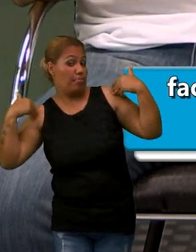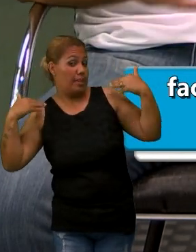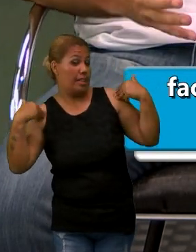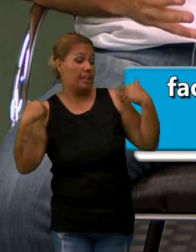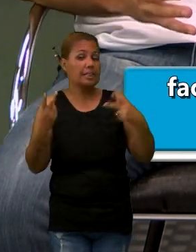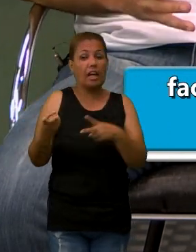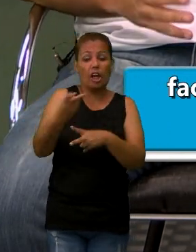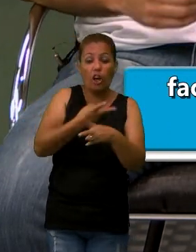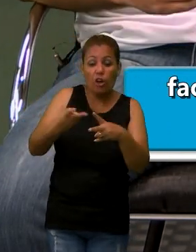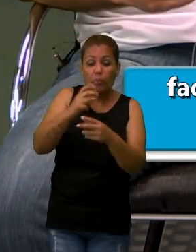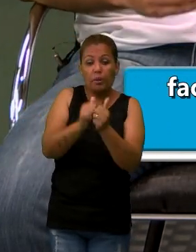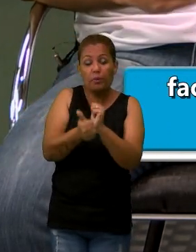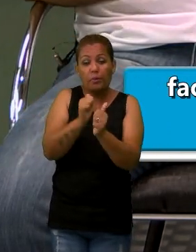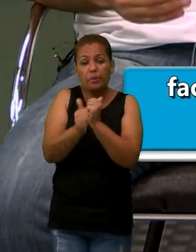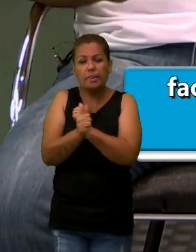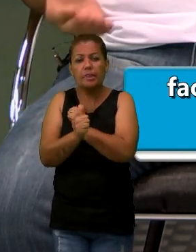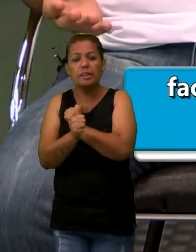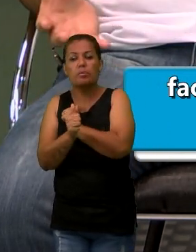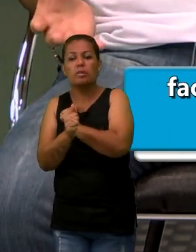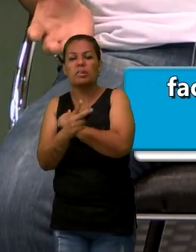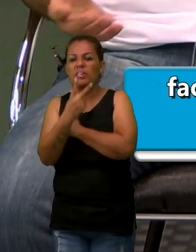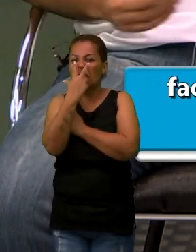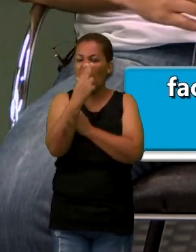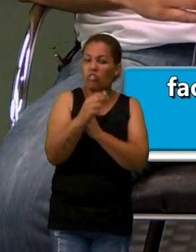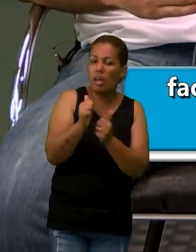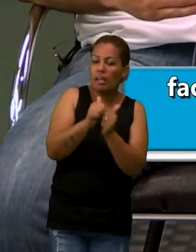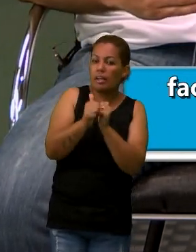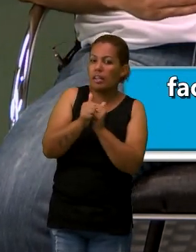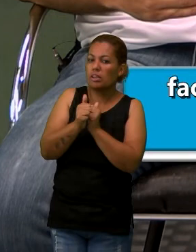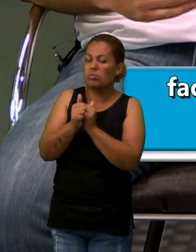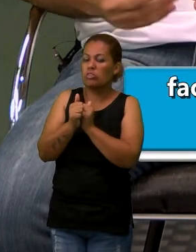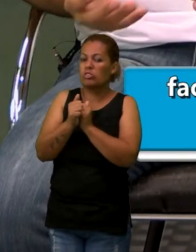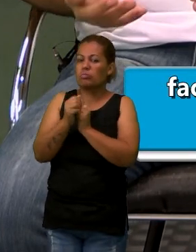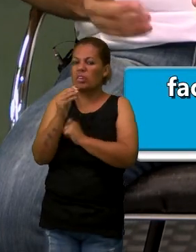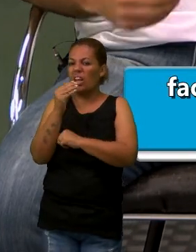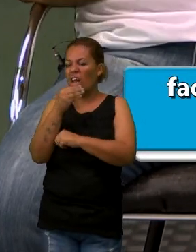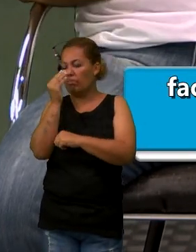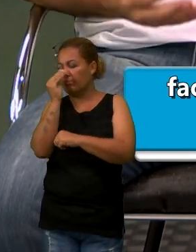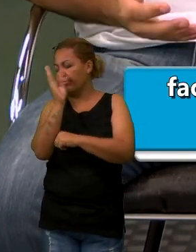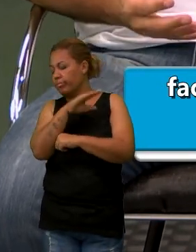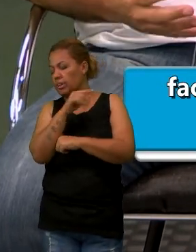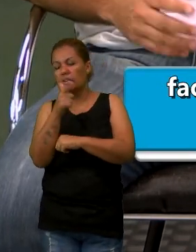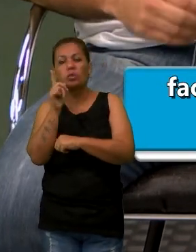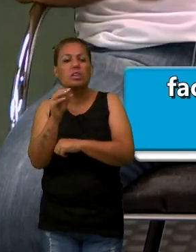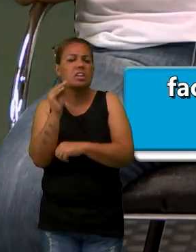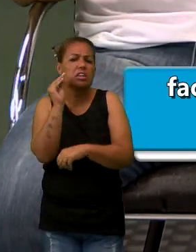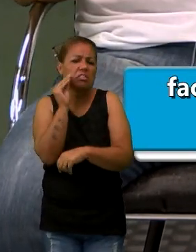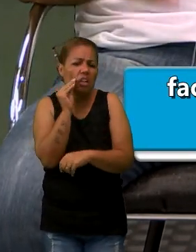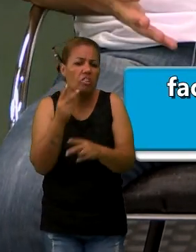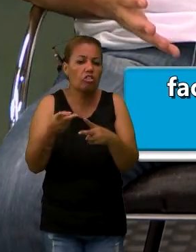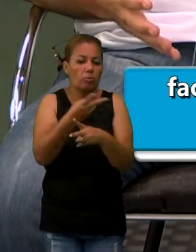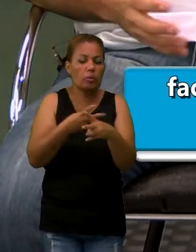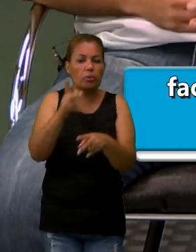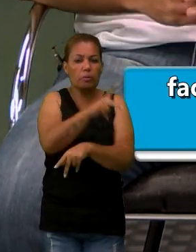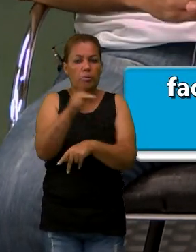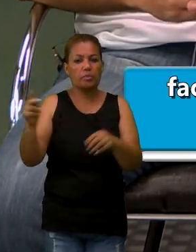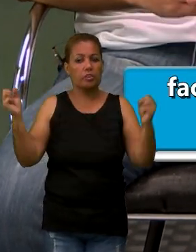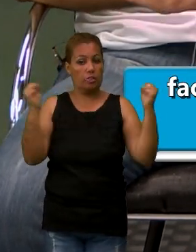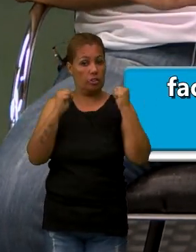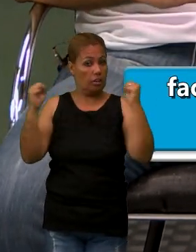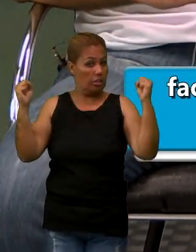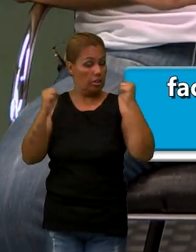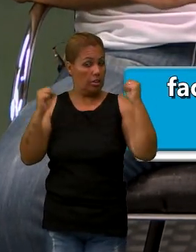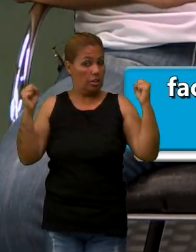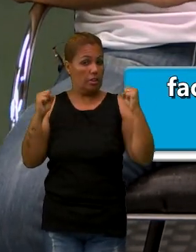procure o sport mesmo que você acha que aquele esporte não você não vai conseguir tente procurar o professor de educação física